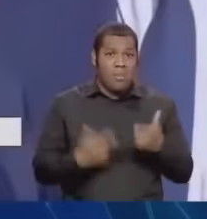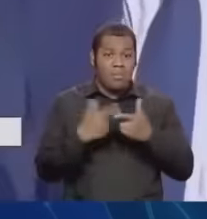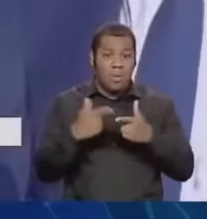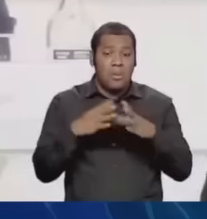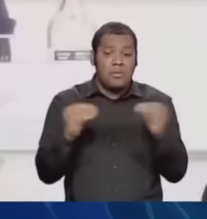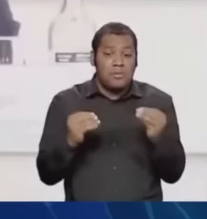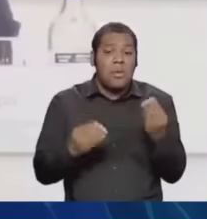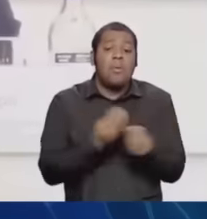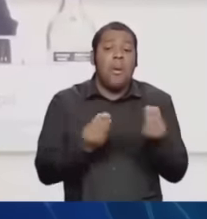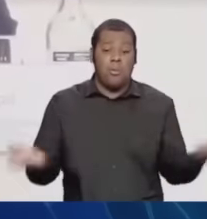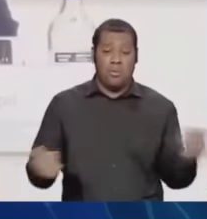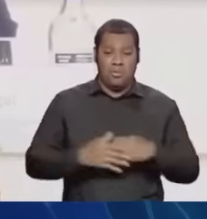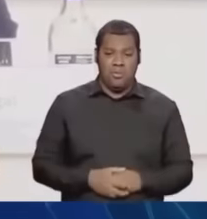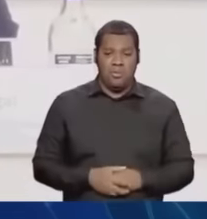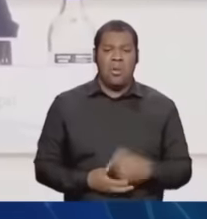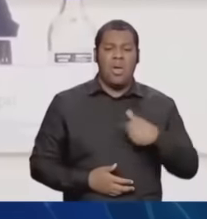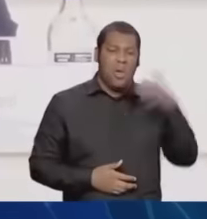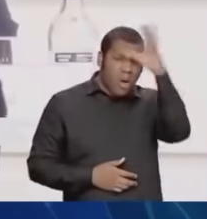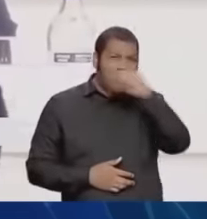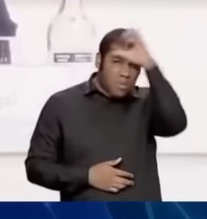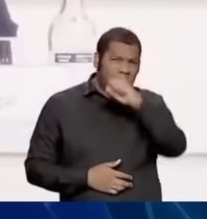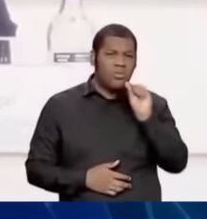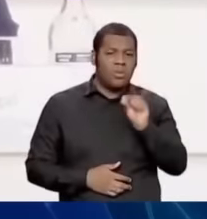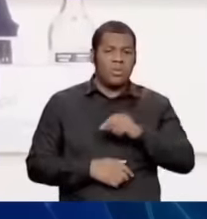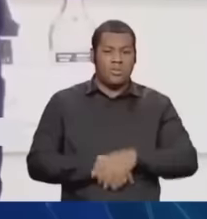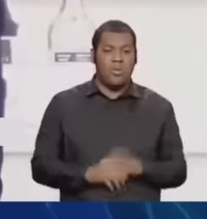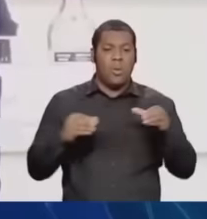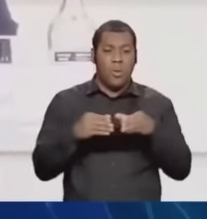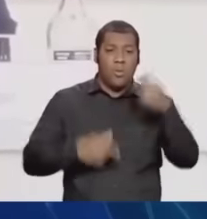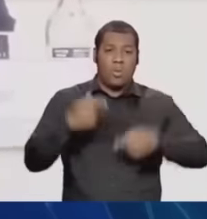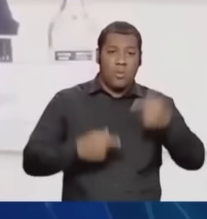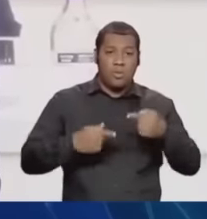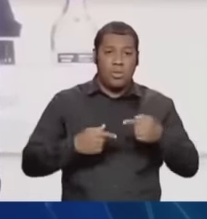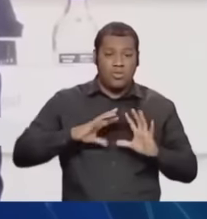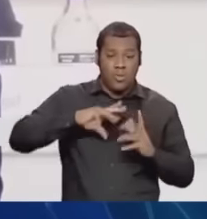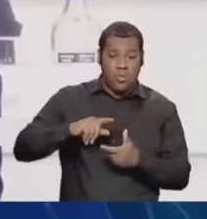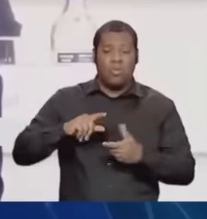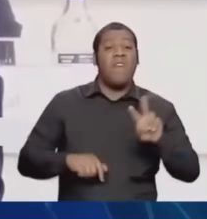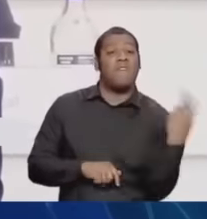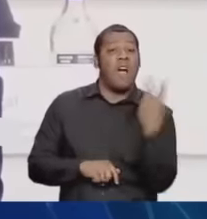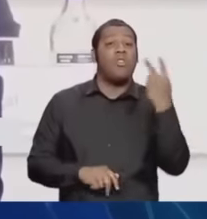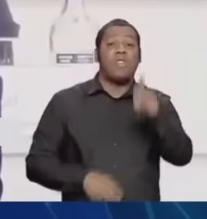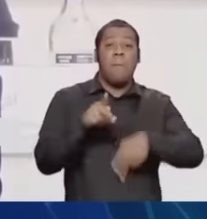Eu sou daqueles, Marcon, que aprendi que muitas vezes a classe política do mundo só valoriza o pobre em época de eleição.